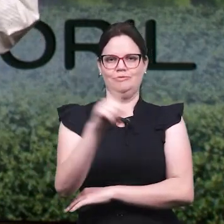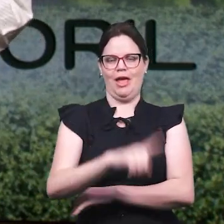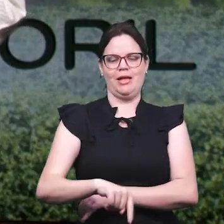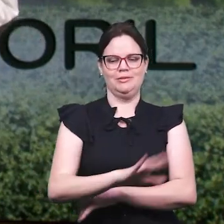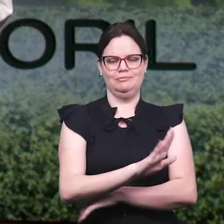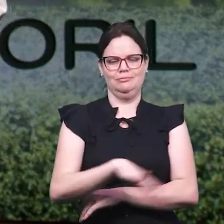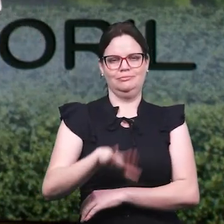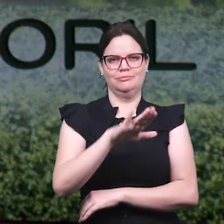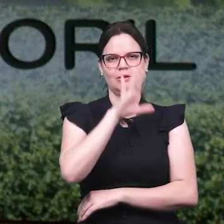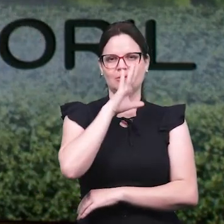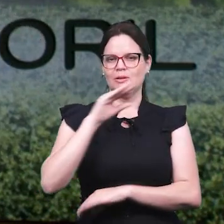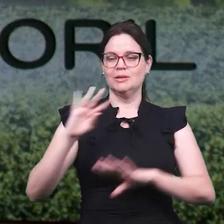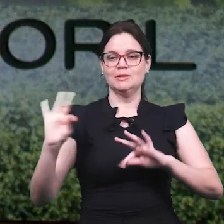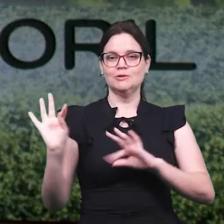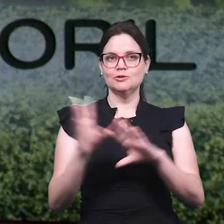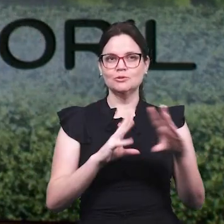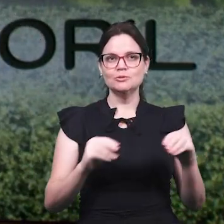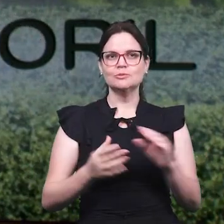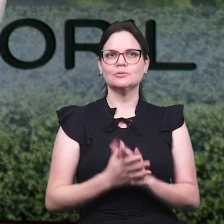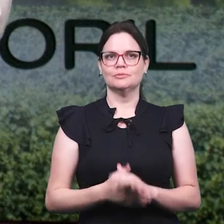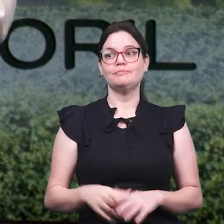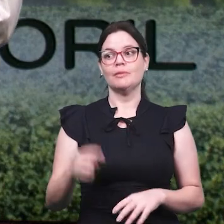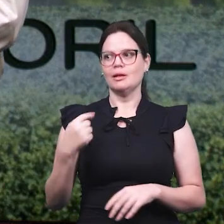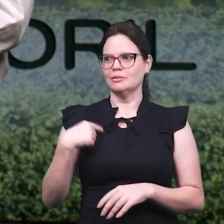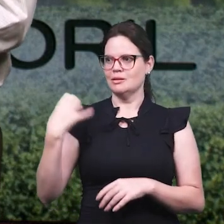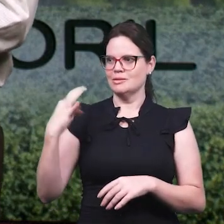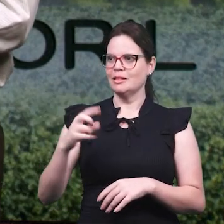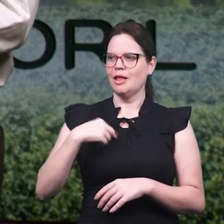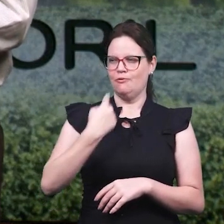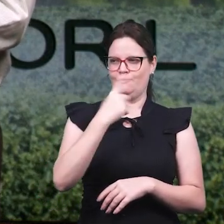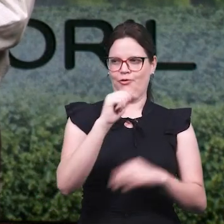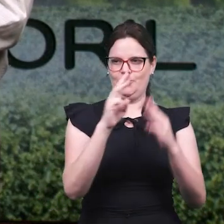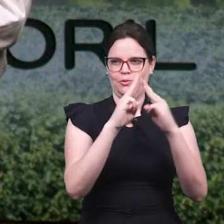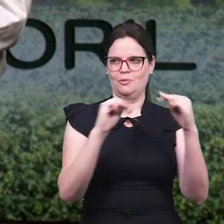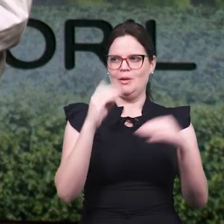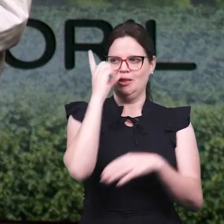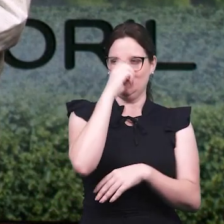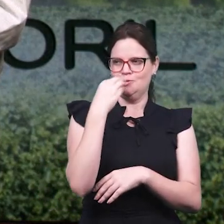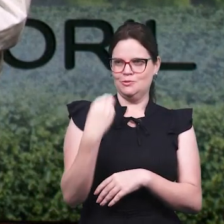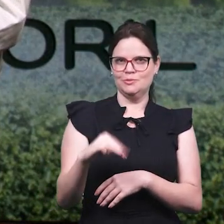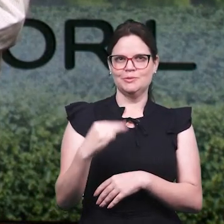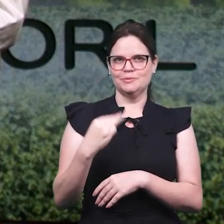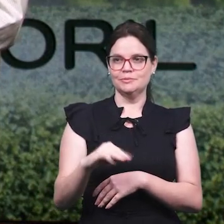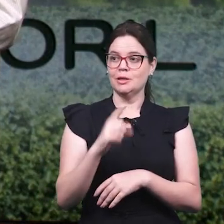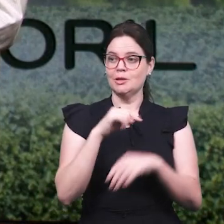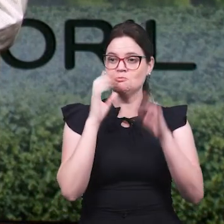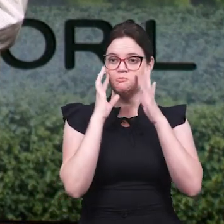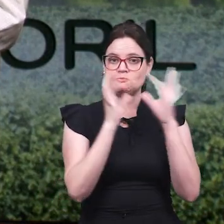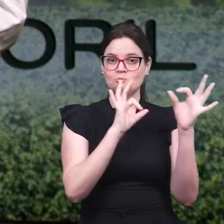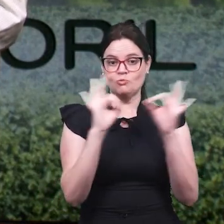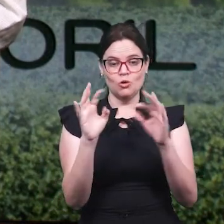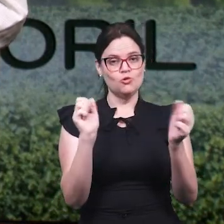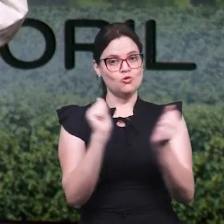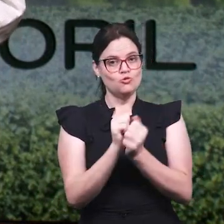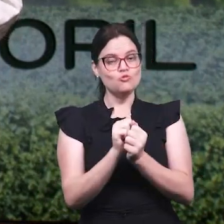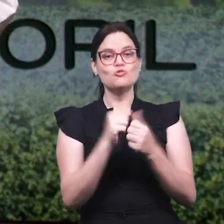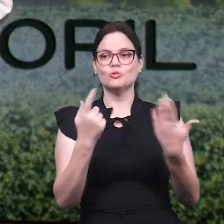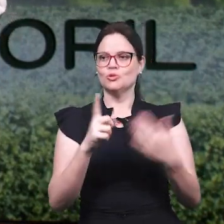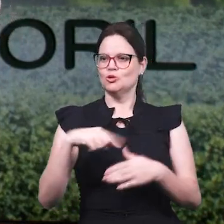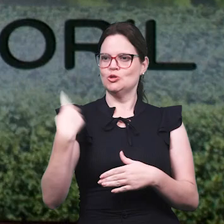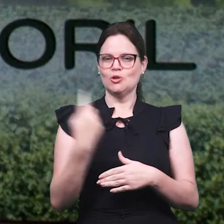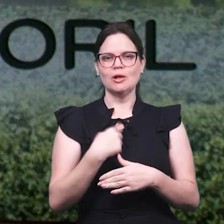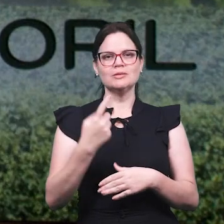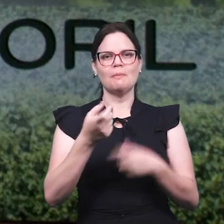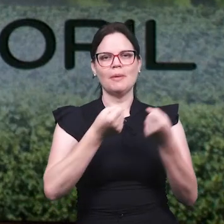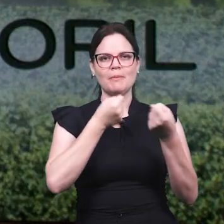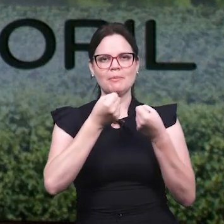as idades. Isso mesmo, João. Eu estive no Manaim de Domingos Martins e lá, junto com as classes, produzimos